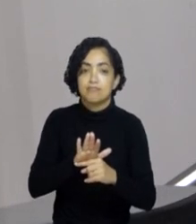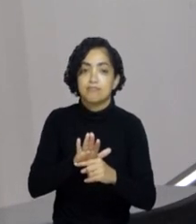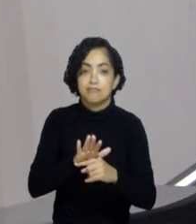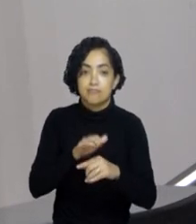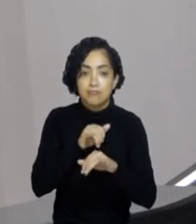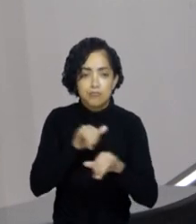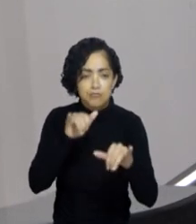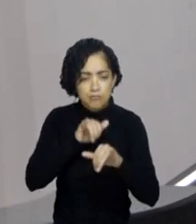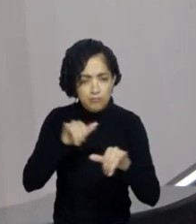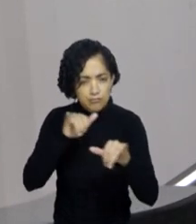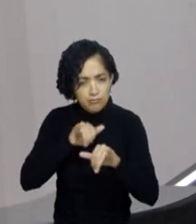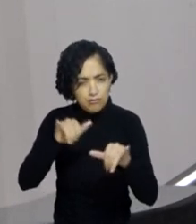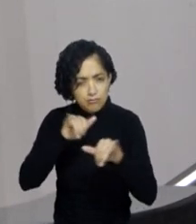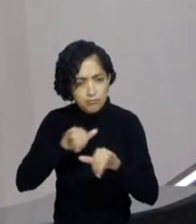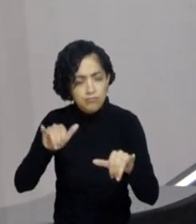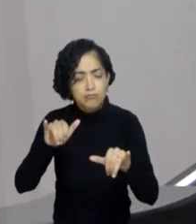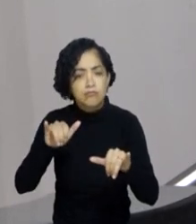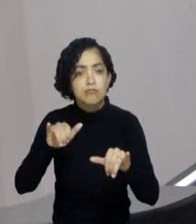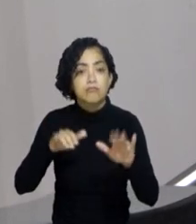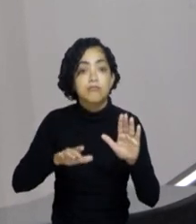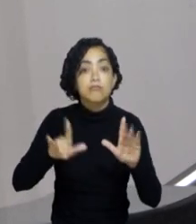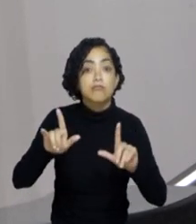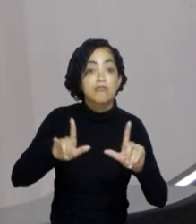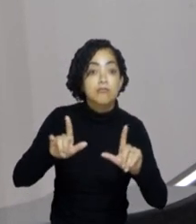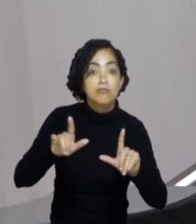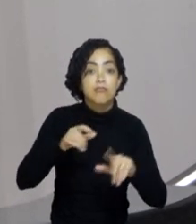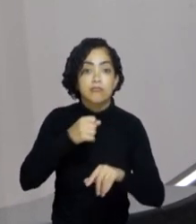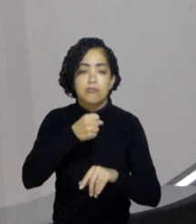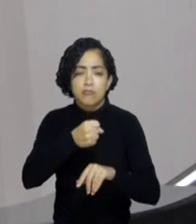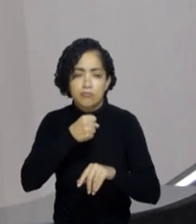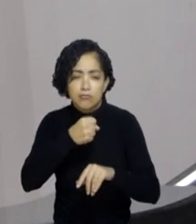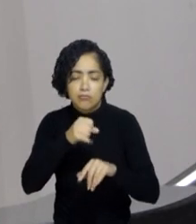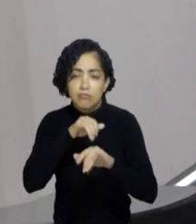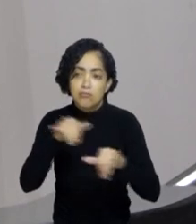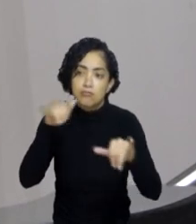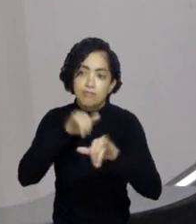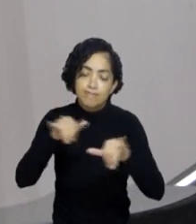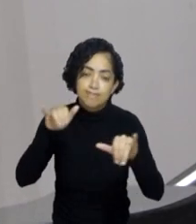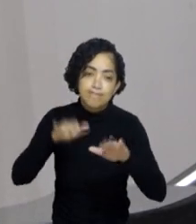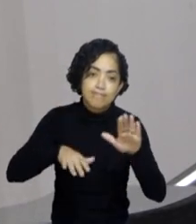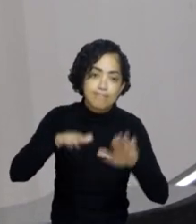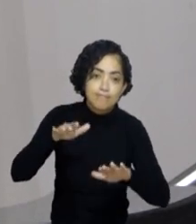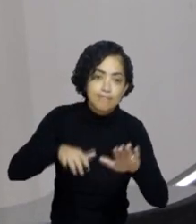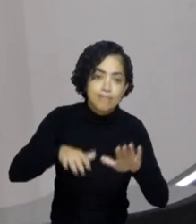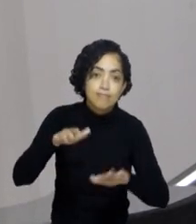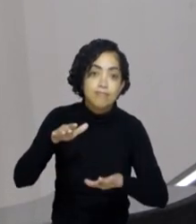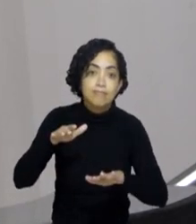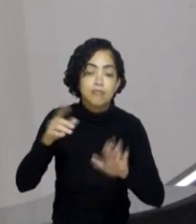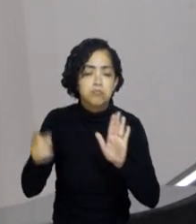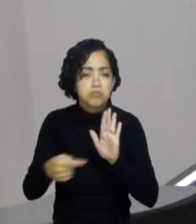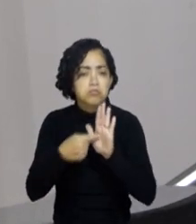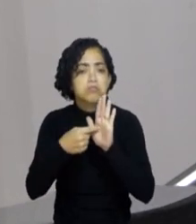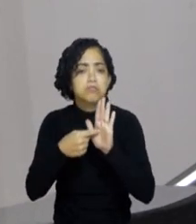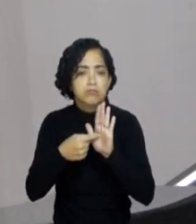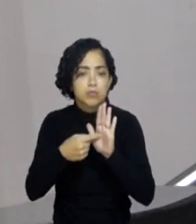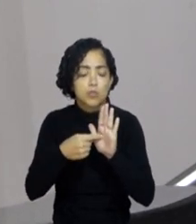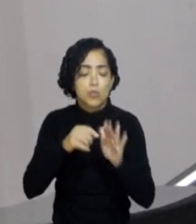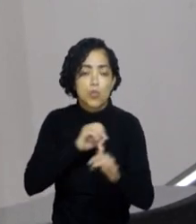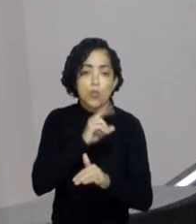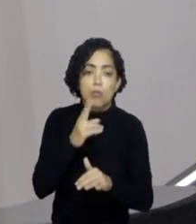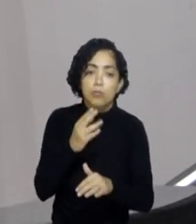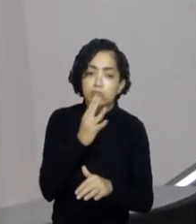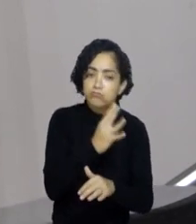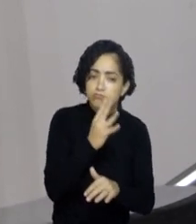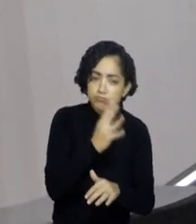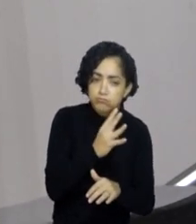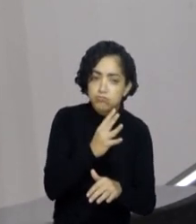a obrigação, às vezes, de noticiar, sempre de informar, às vezes incômoda de denunciar ou criticar, mas